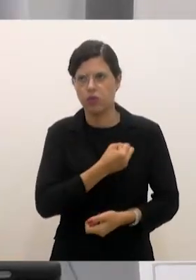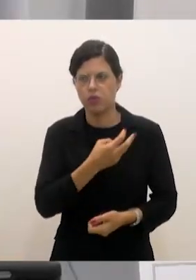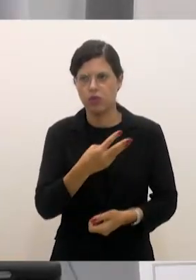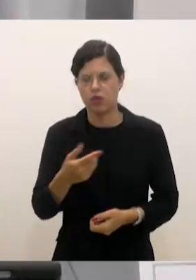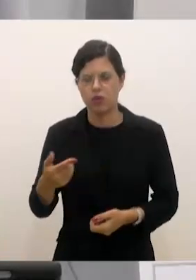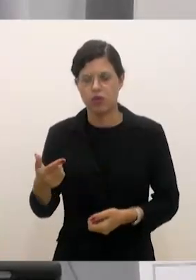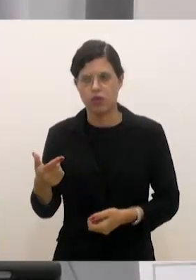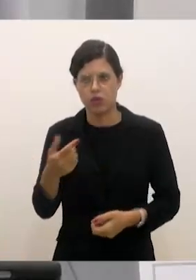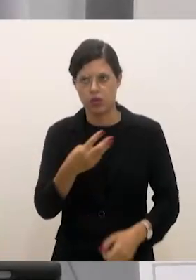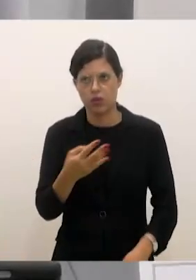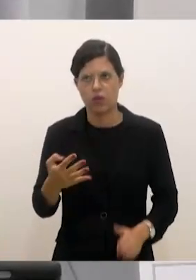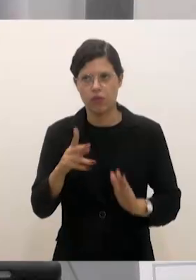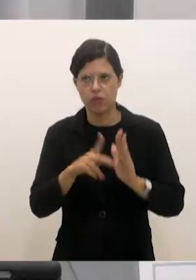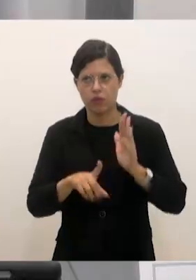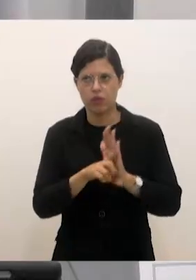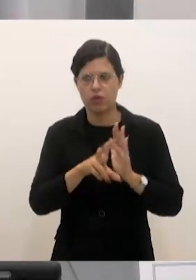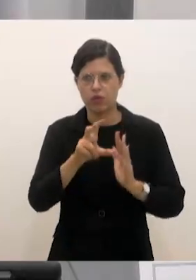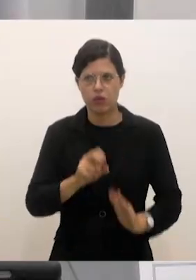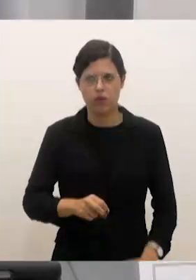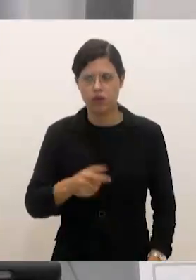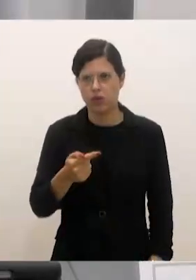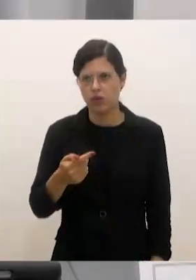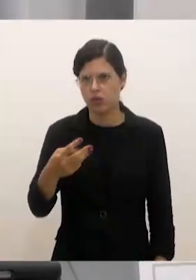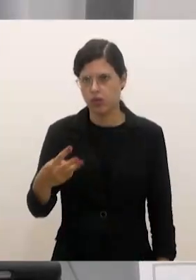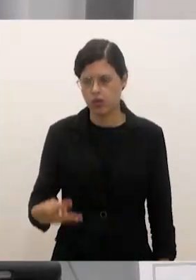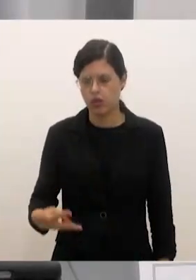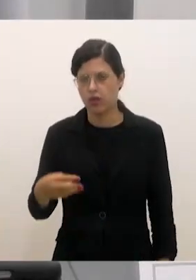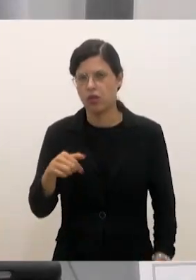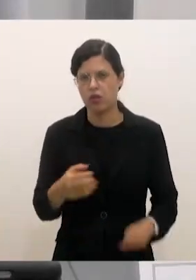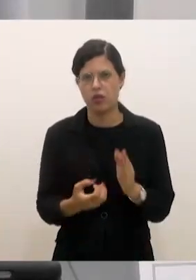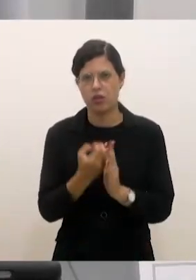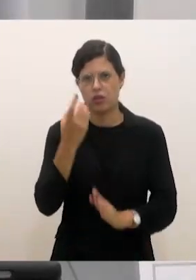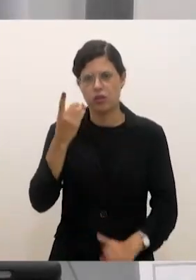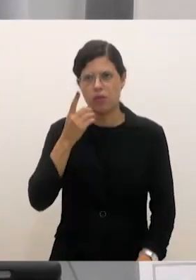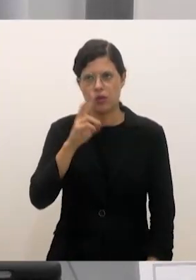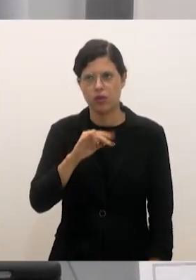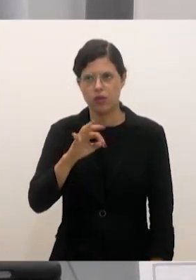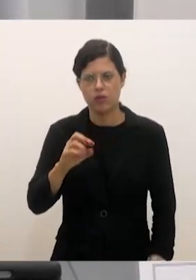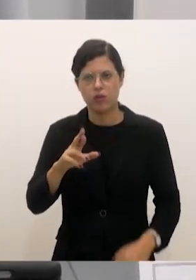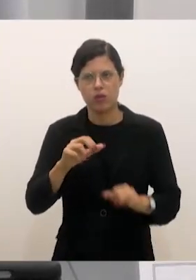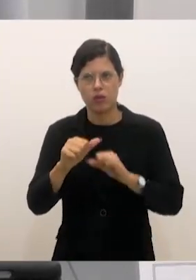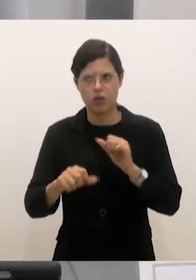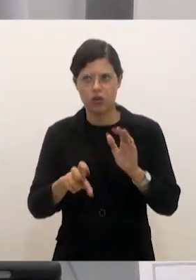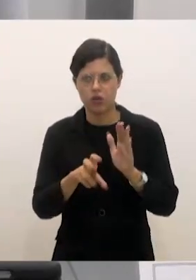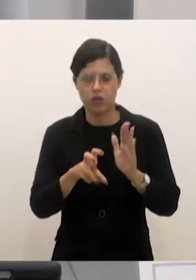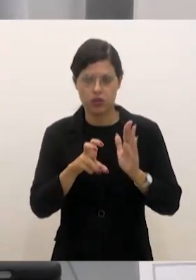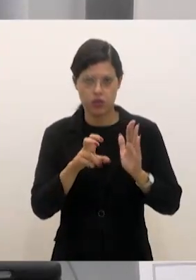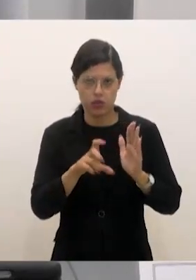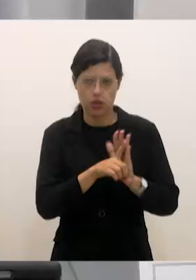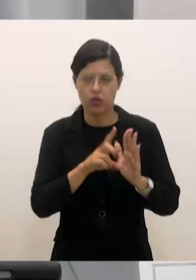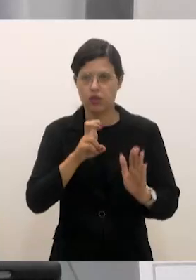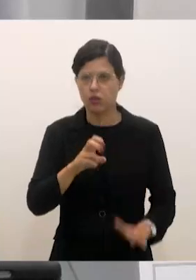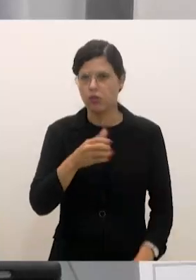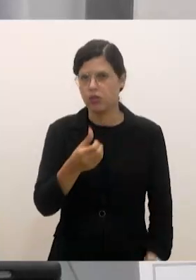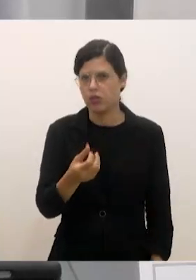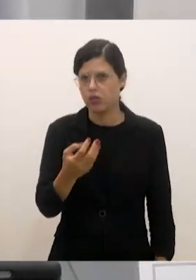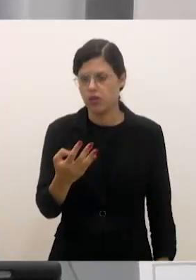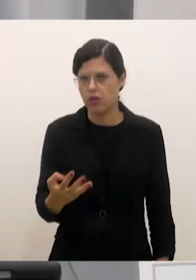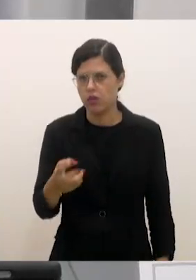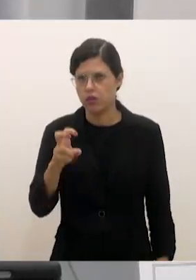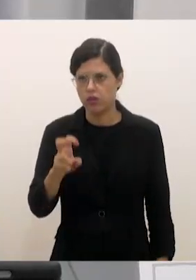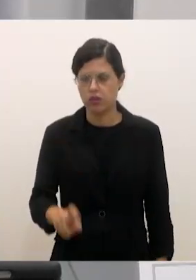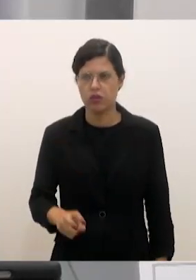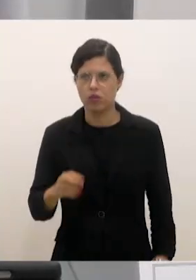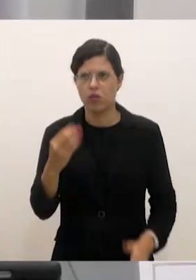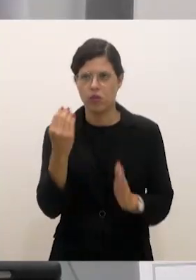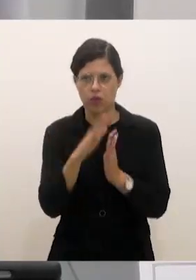pauta. Projeto de lei 5073 de 25, de autoria do deputado Vitor Júnior, que altera a lei 5.645 de 2010 para incluir no calendário oficial do